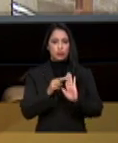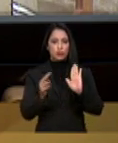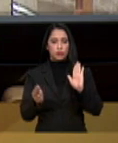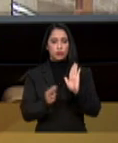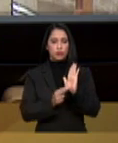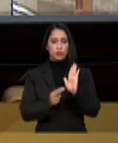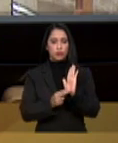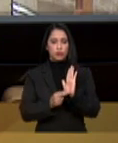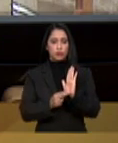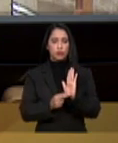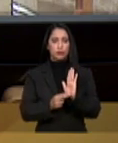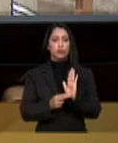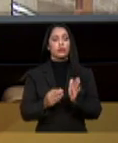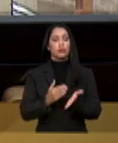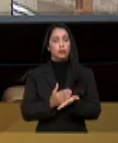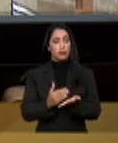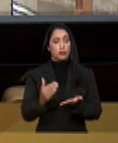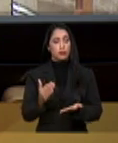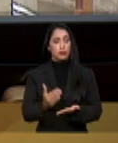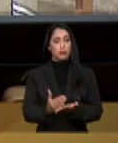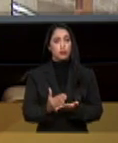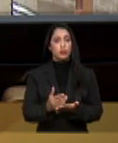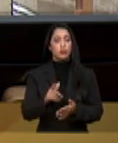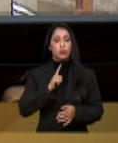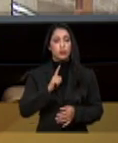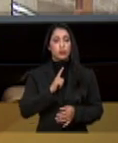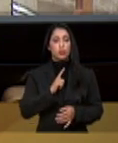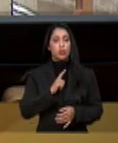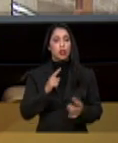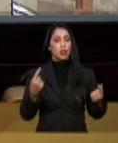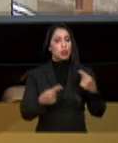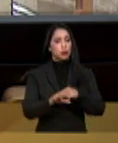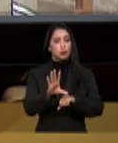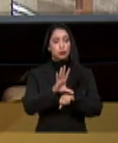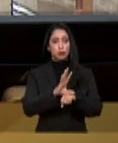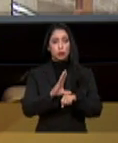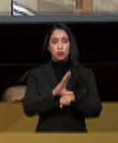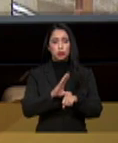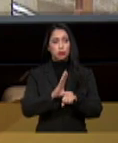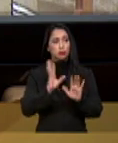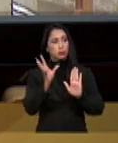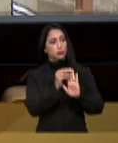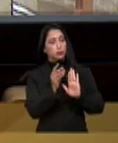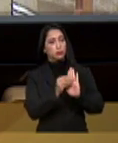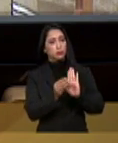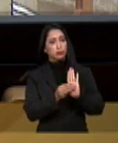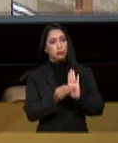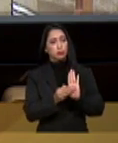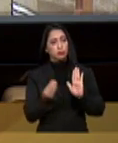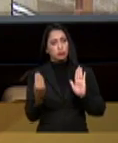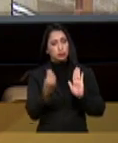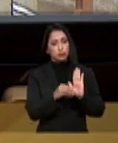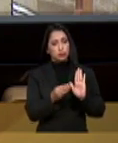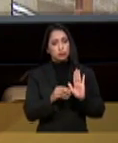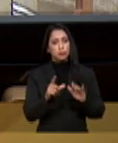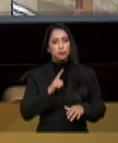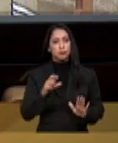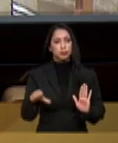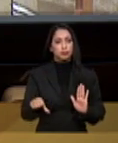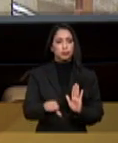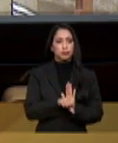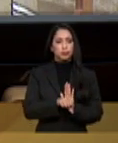primário. Invocou-se ainda a inconstitucionalidade material do dispositivo impugnado no que se refere aos